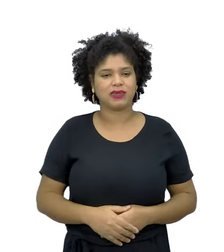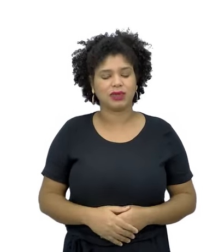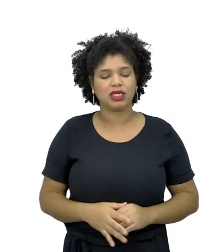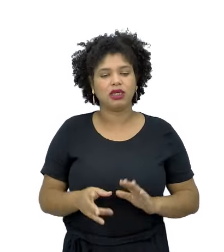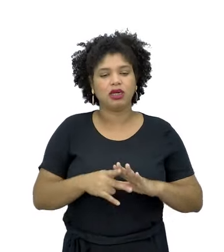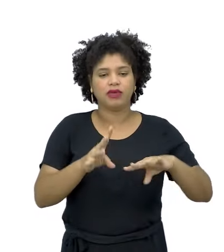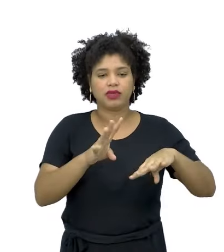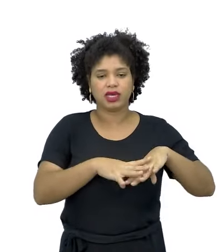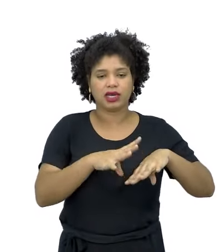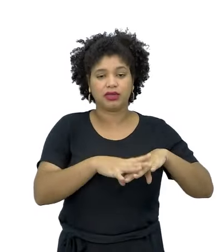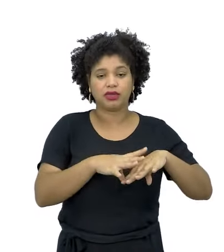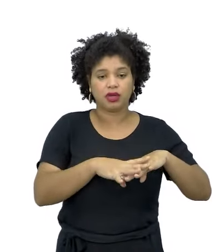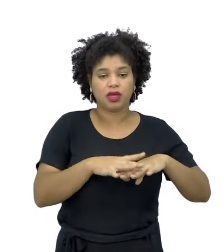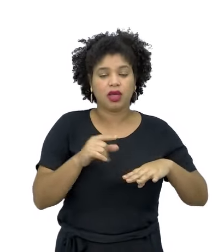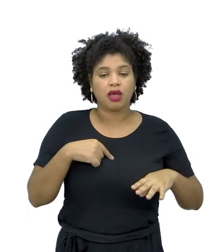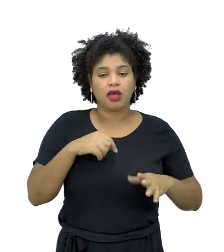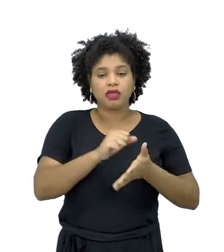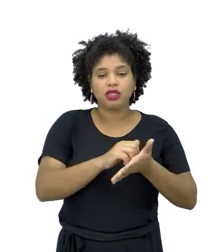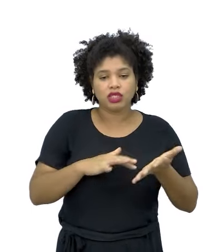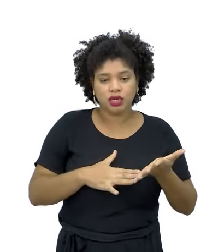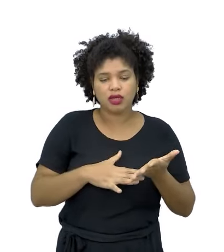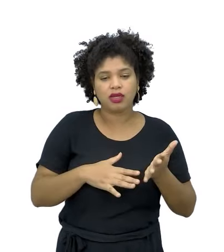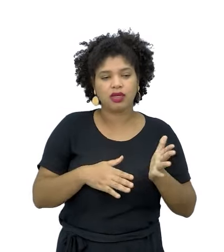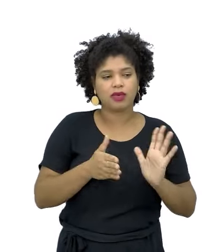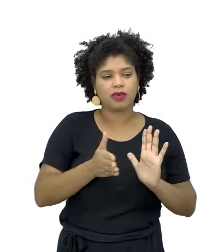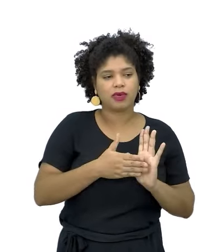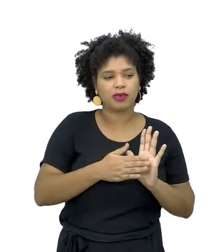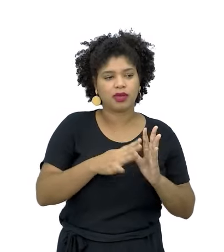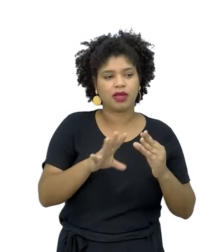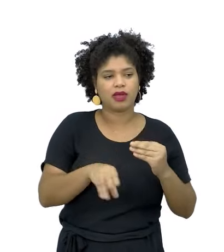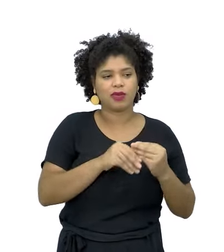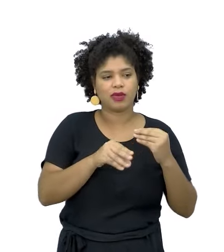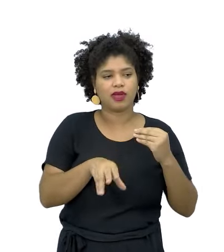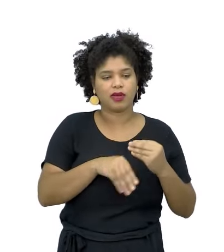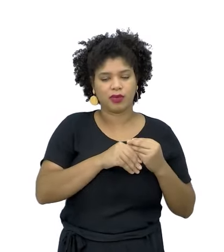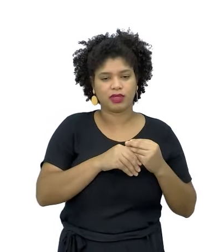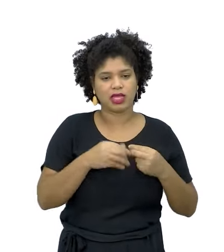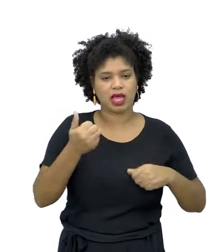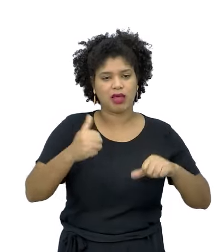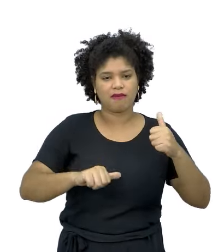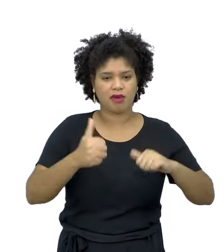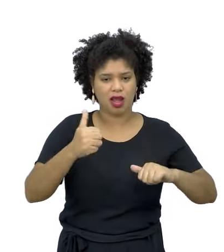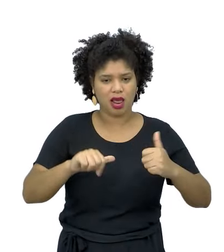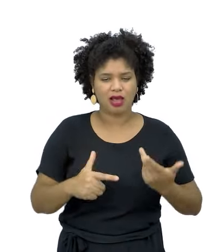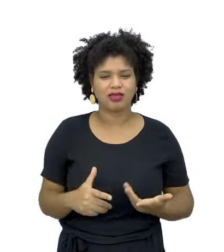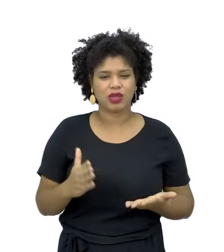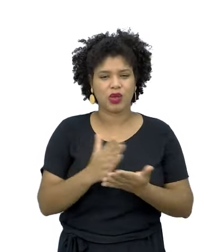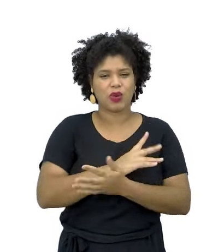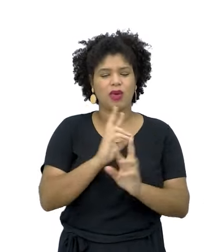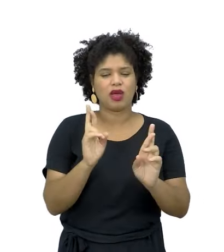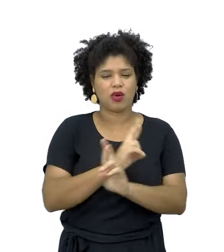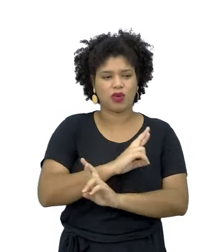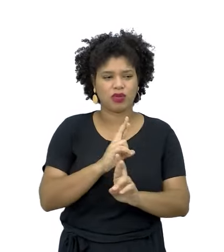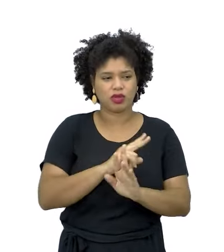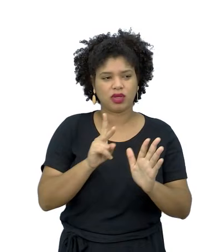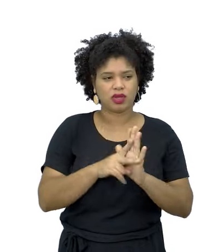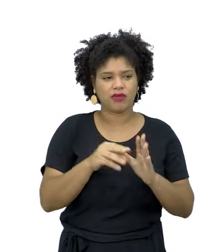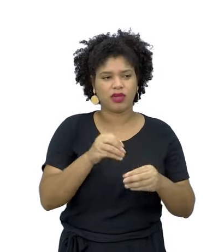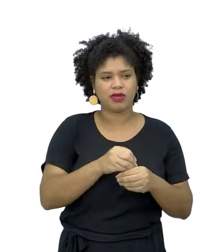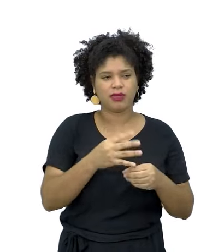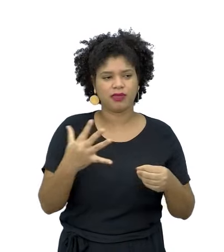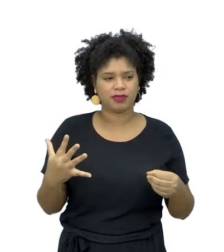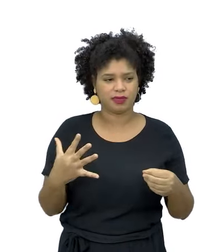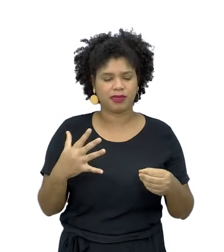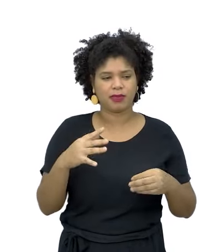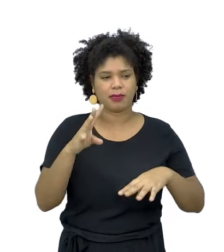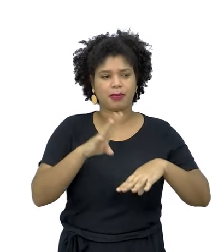de atividades complementares, ou ações que contemplem as avaliações relacionadas ao próprio conteúdo